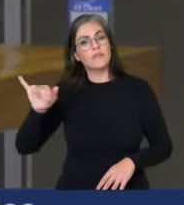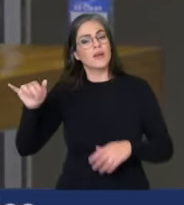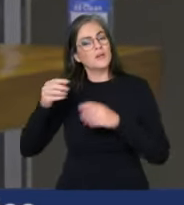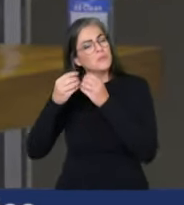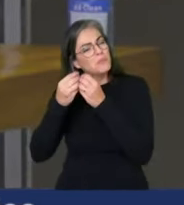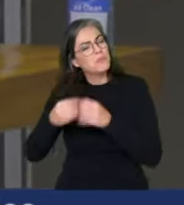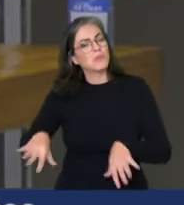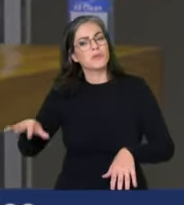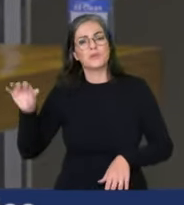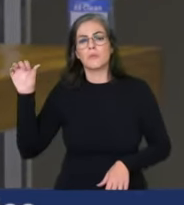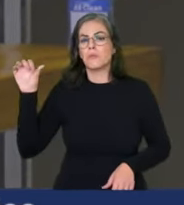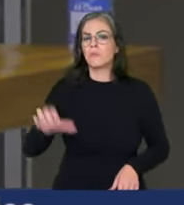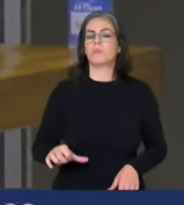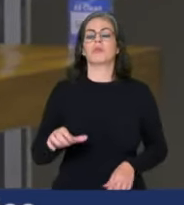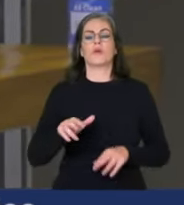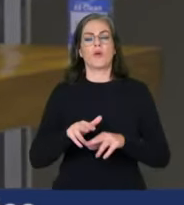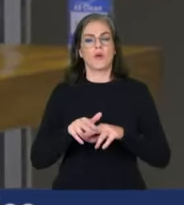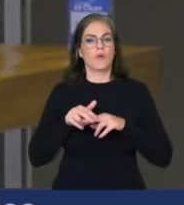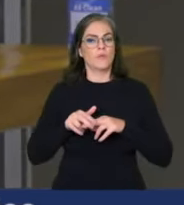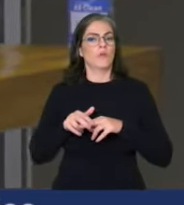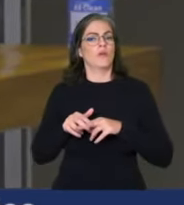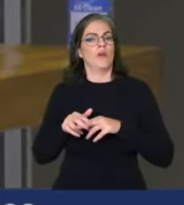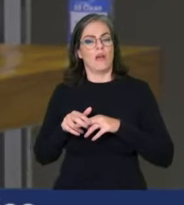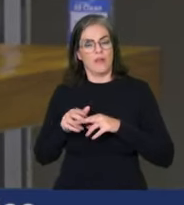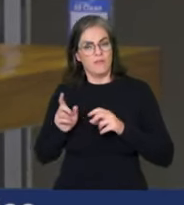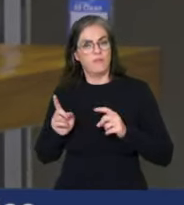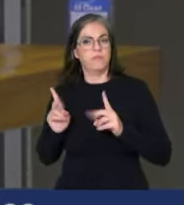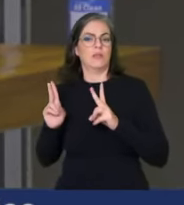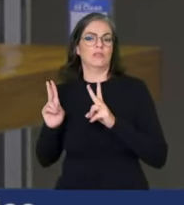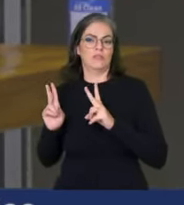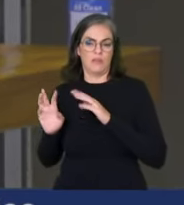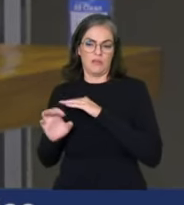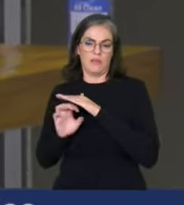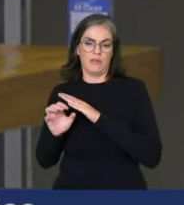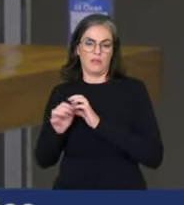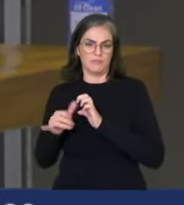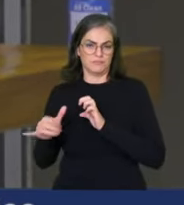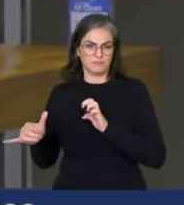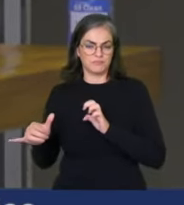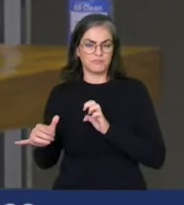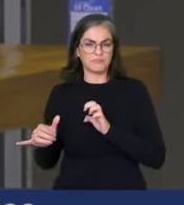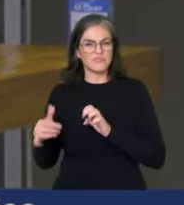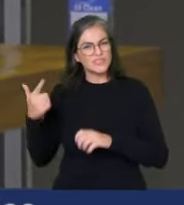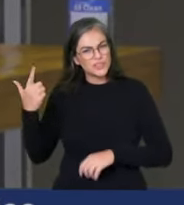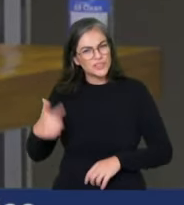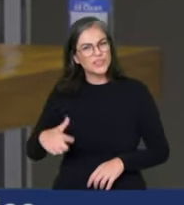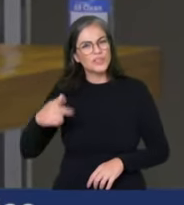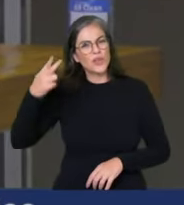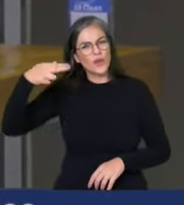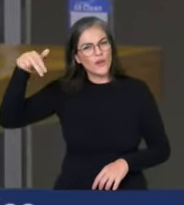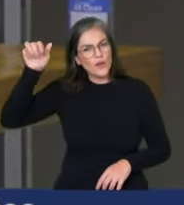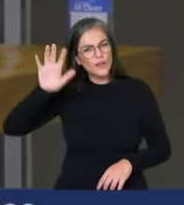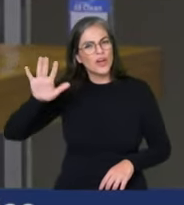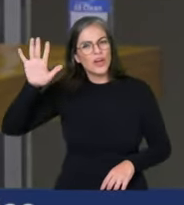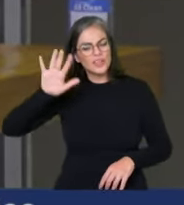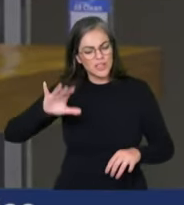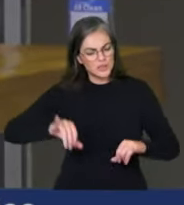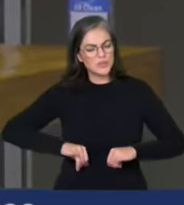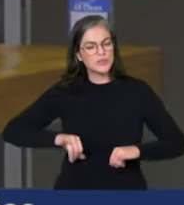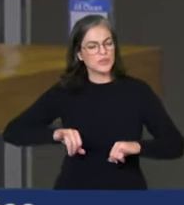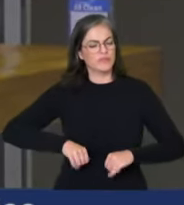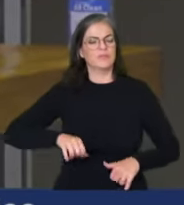com a privatização da Eletrobras. Mais uma vez o Nordeste vai pagar essa conta, porque os estados do Nordeste